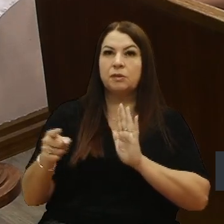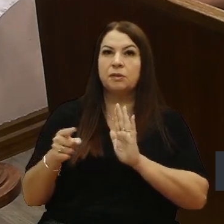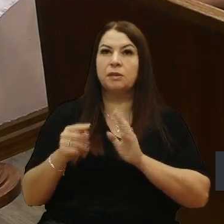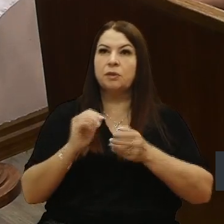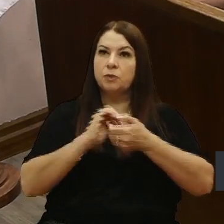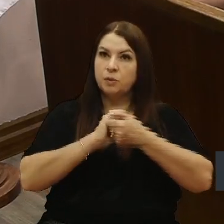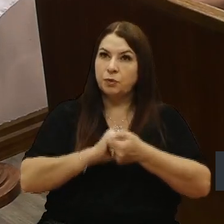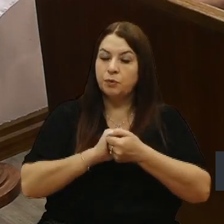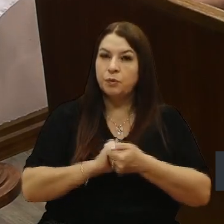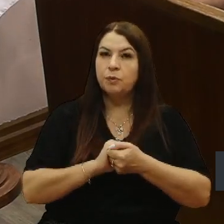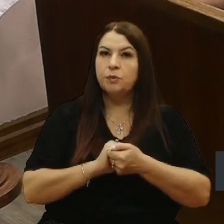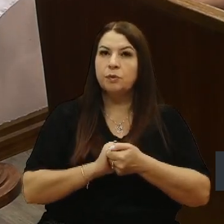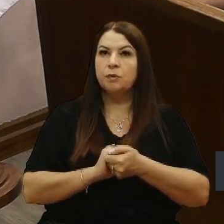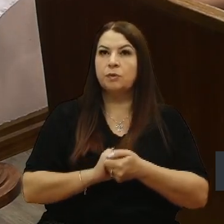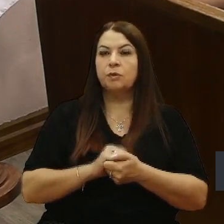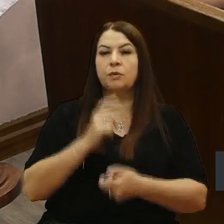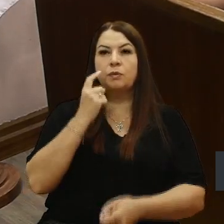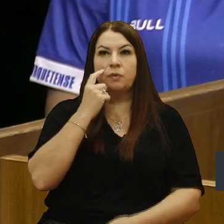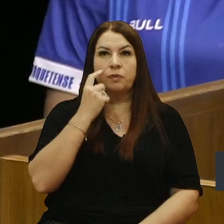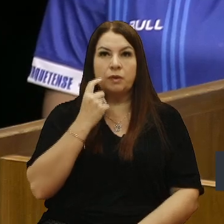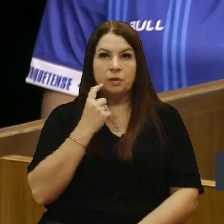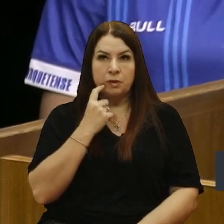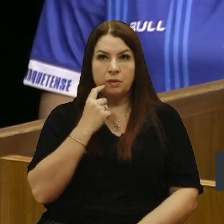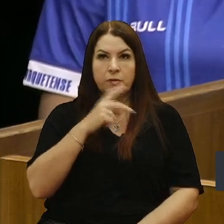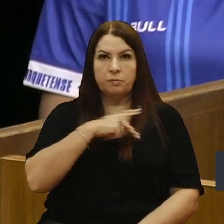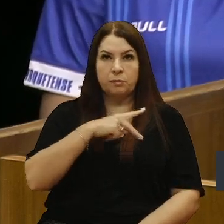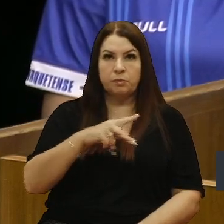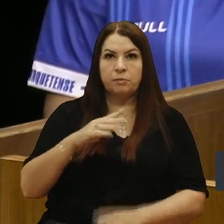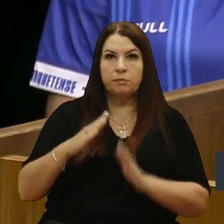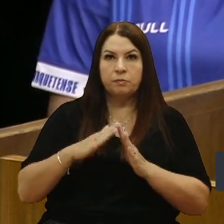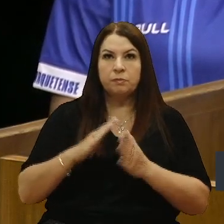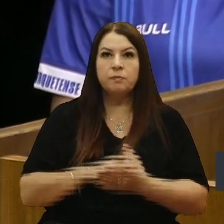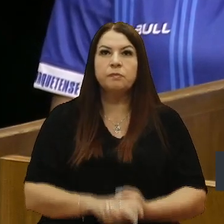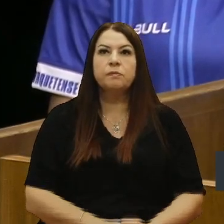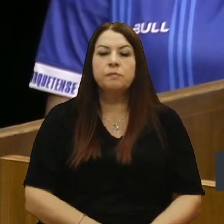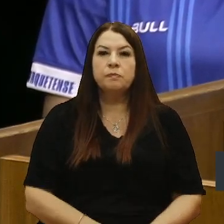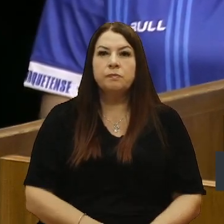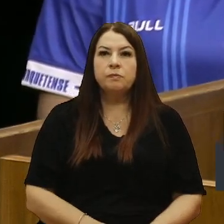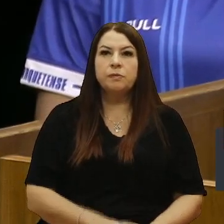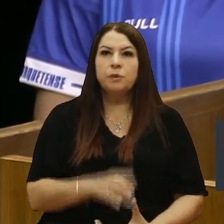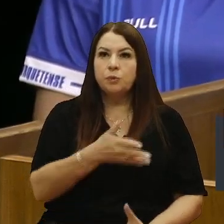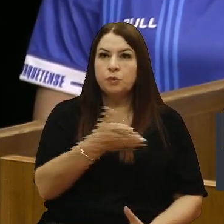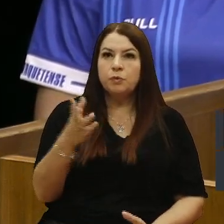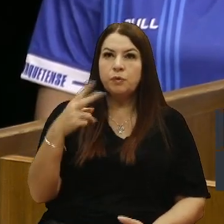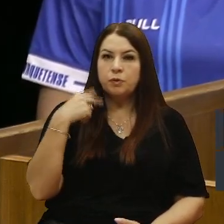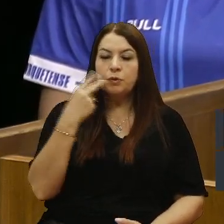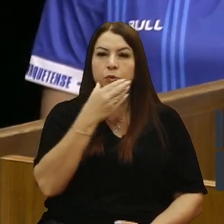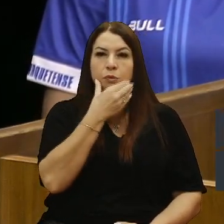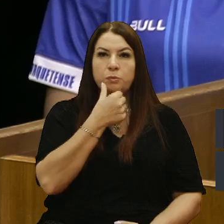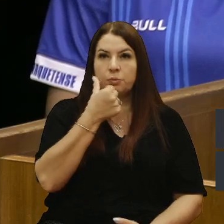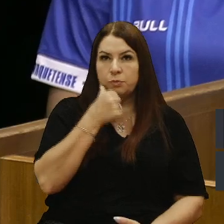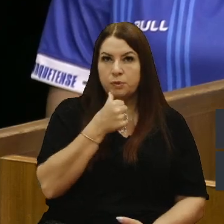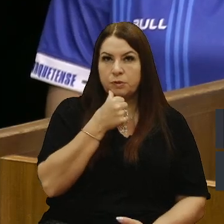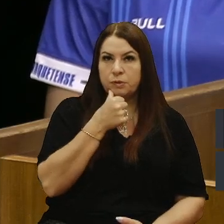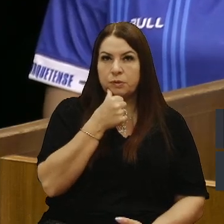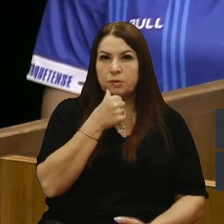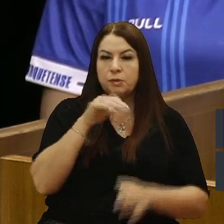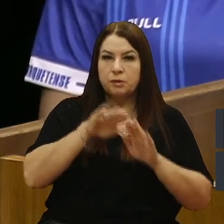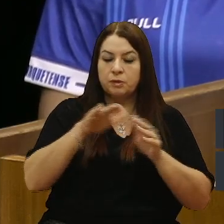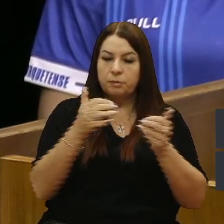saudação ao senhor Wagner Petrini, presidente desta casa, aos demais vereadores e vereadoras da